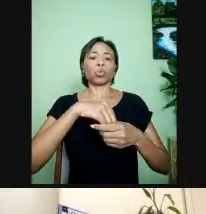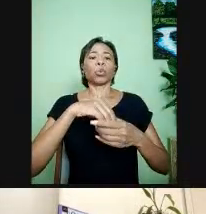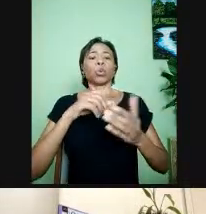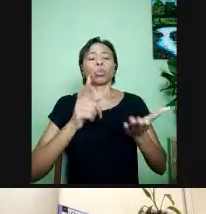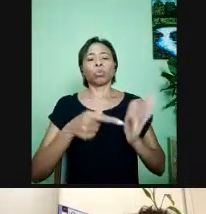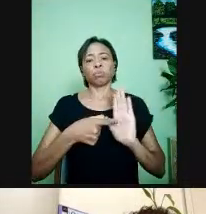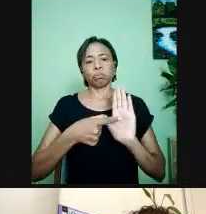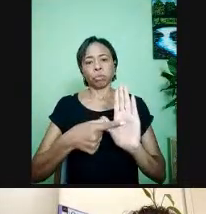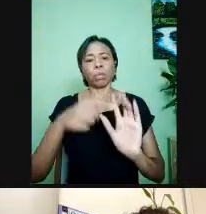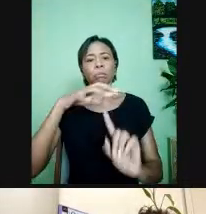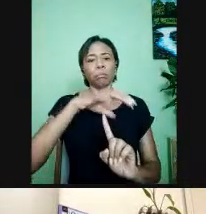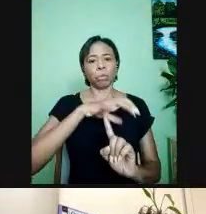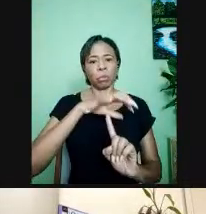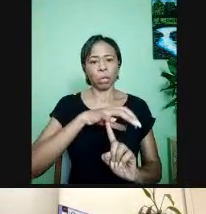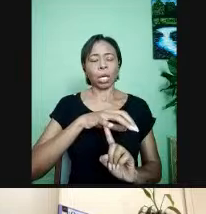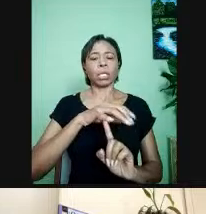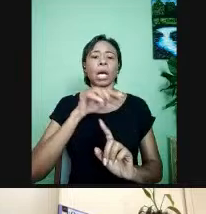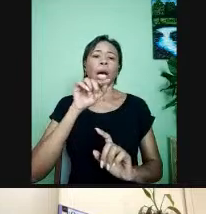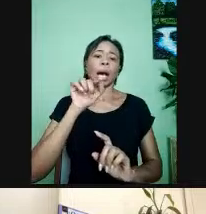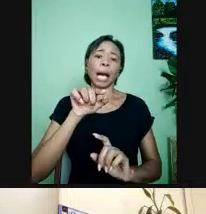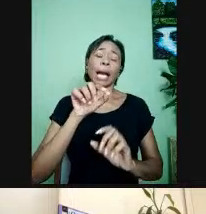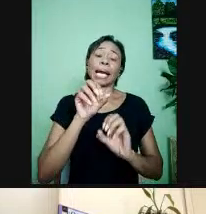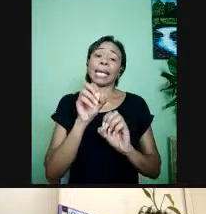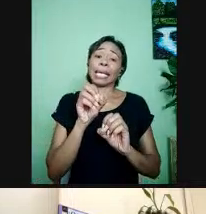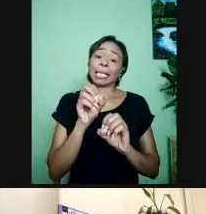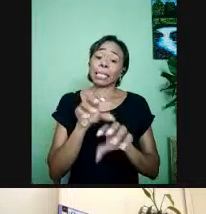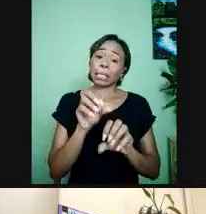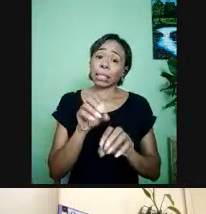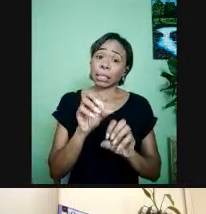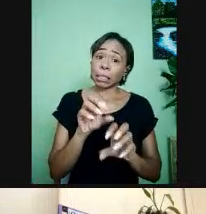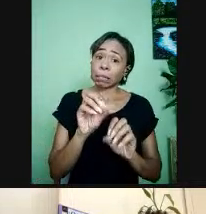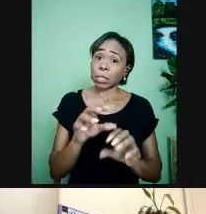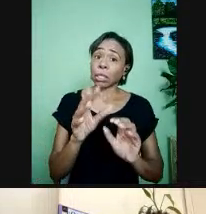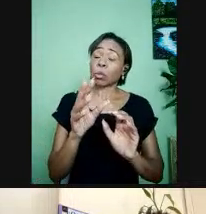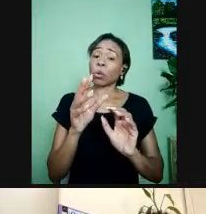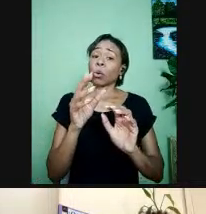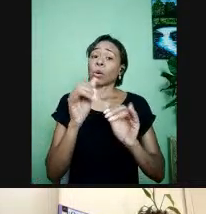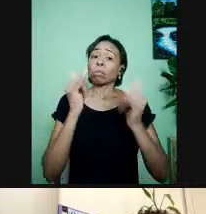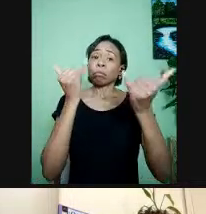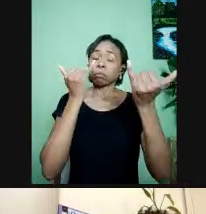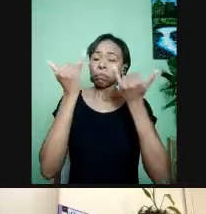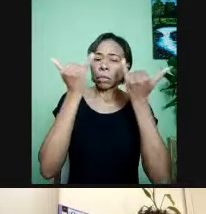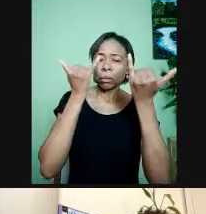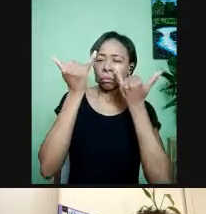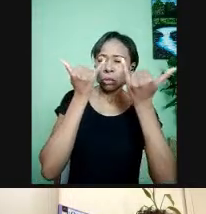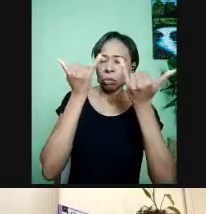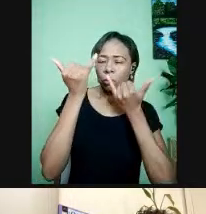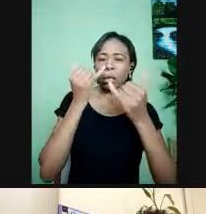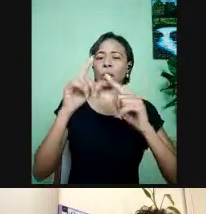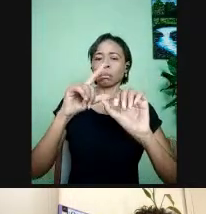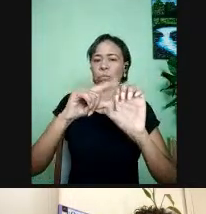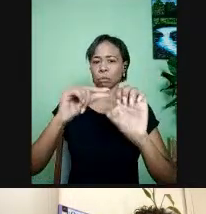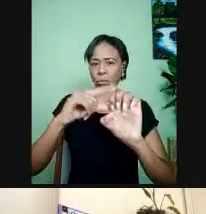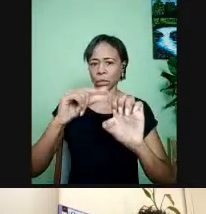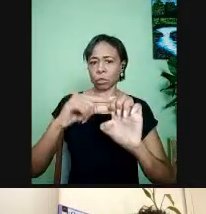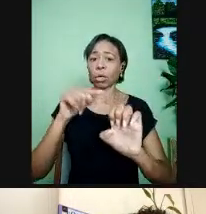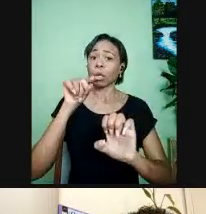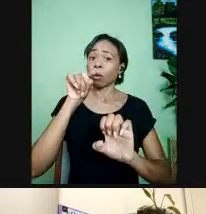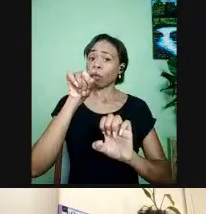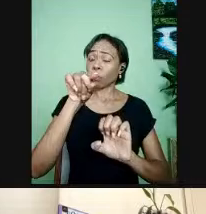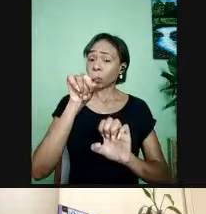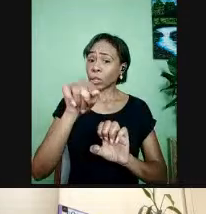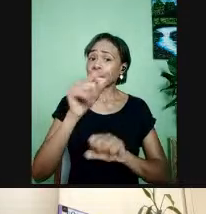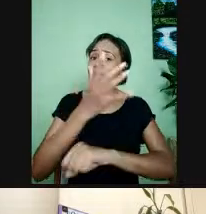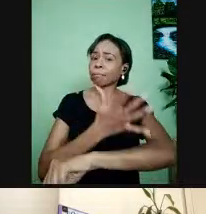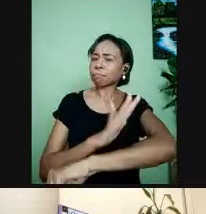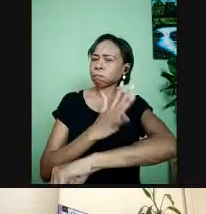a entregar conteúdo educacional, empreendedor, para que você esteja apto para passar pelo um